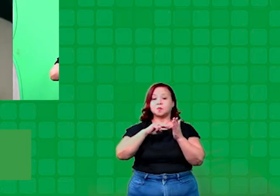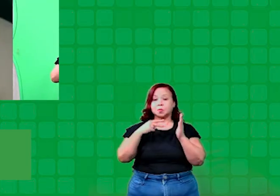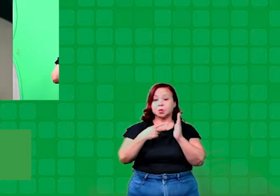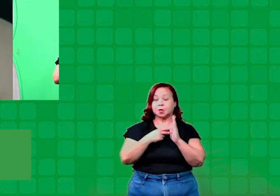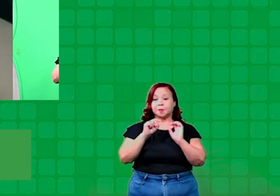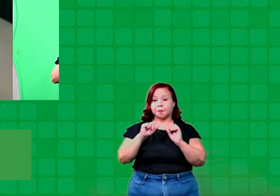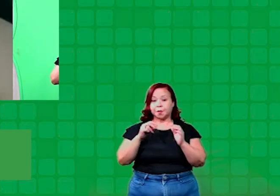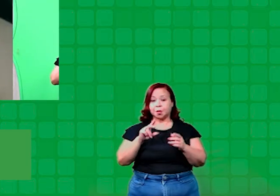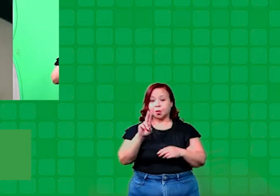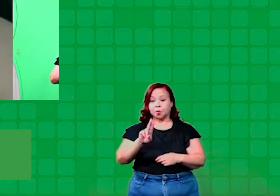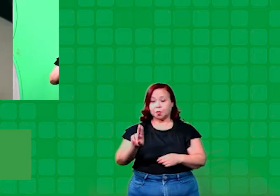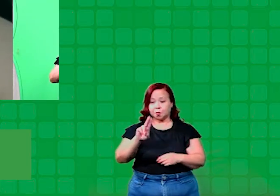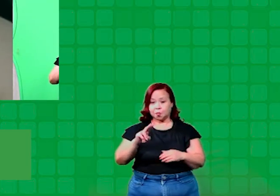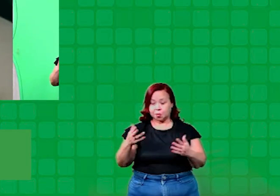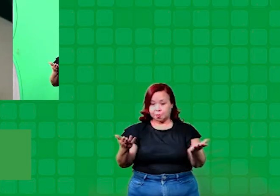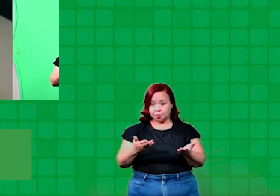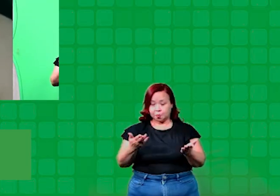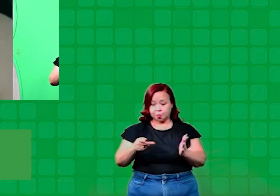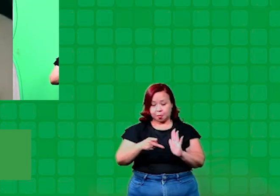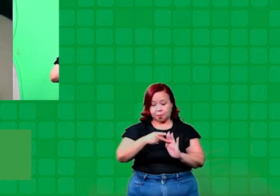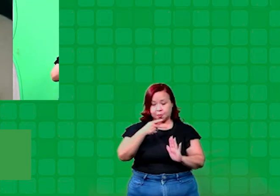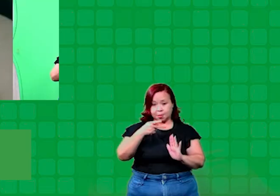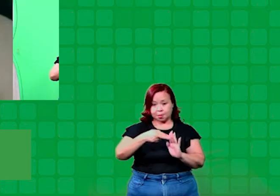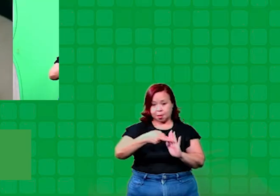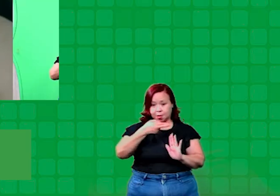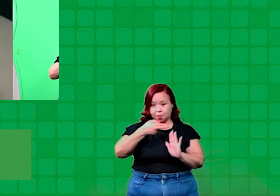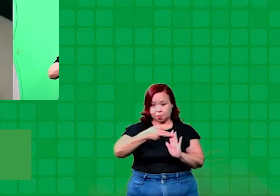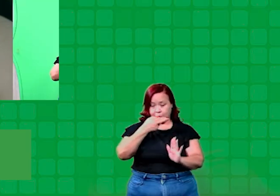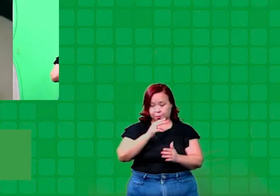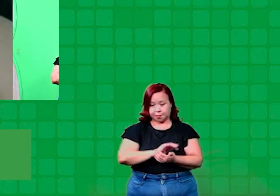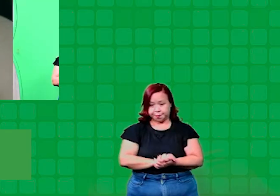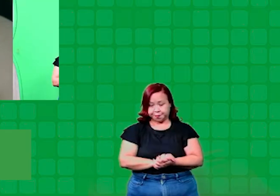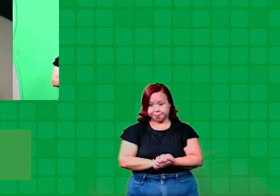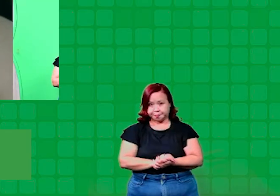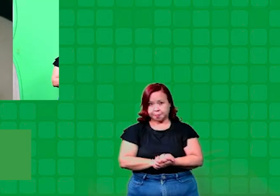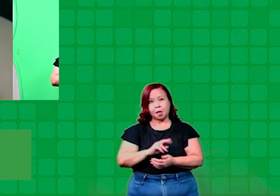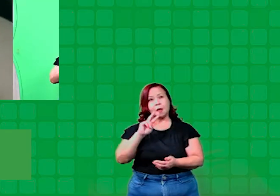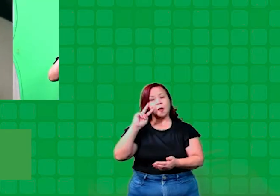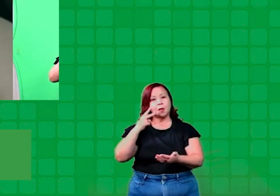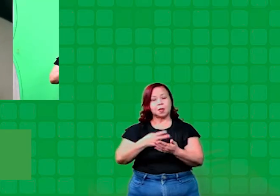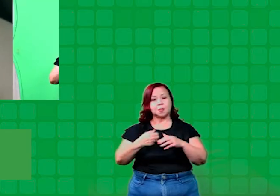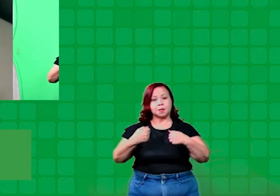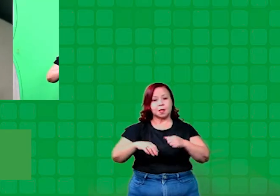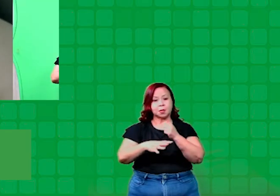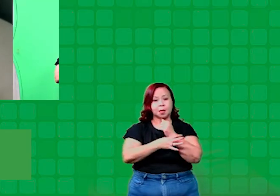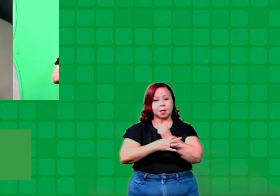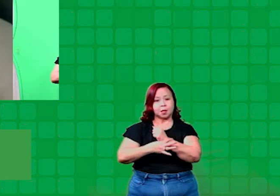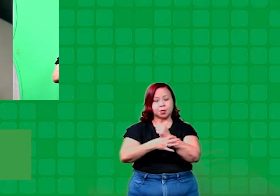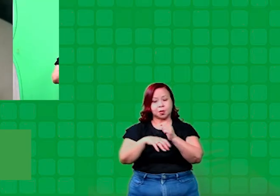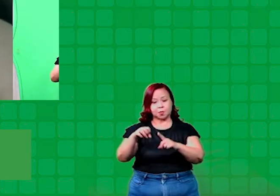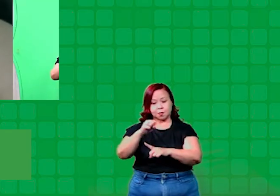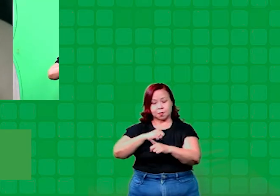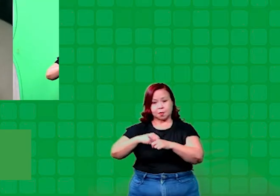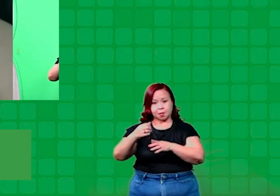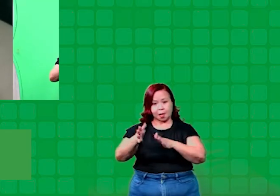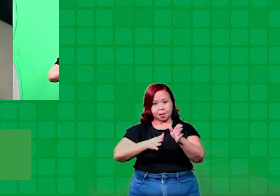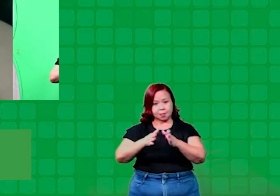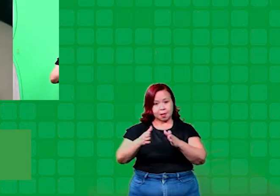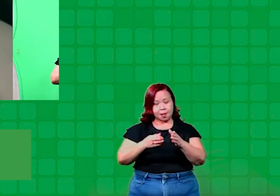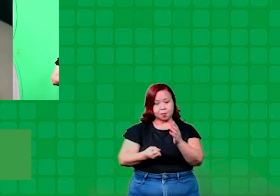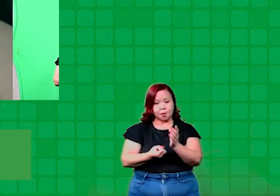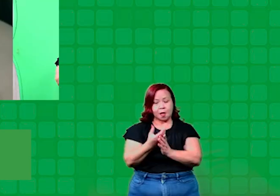para as nossas resoluções. E, considerando a necessidade de garantir à sociedade o acesso aberto à produção